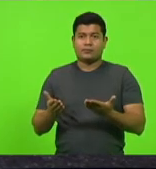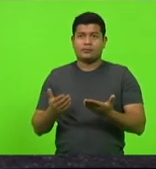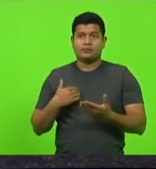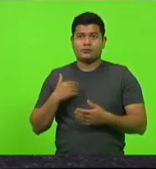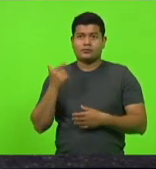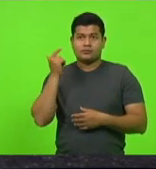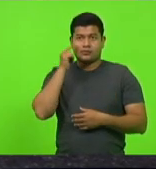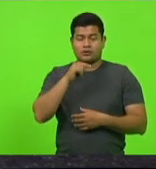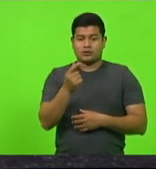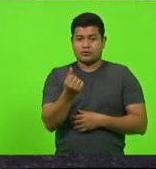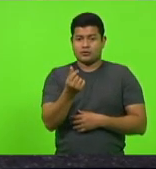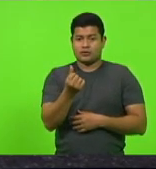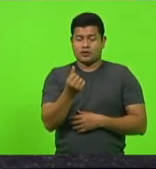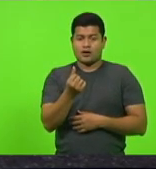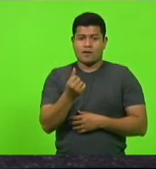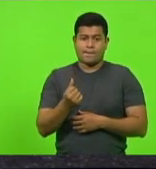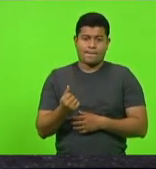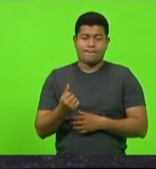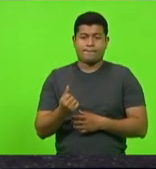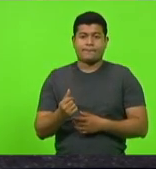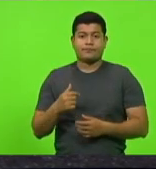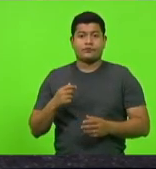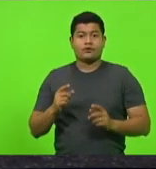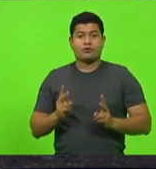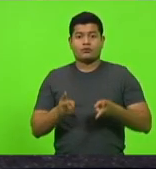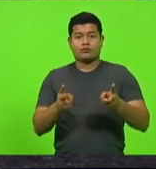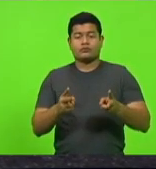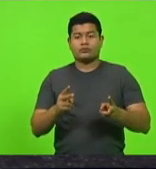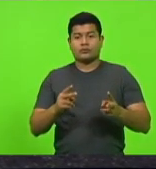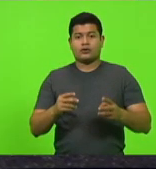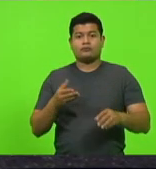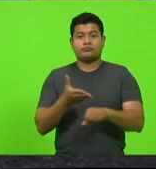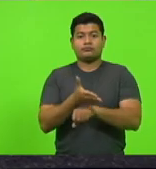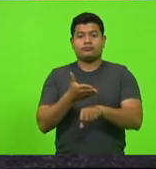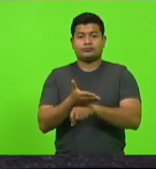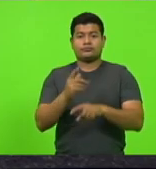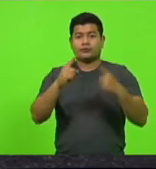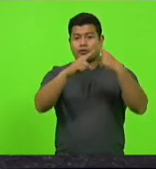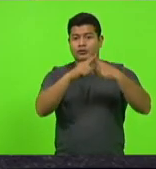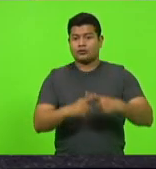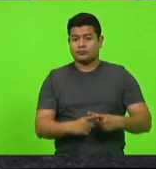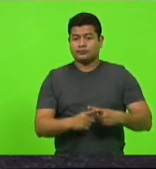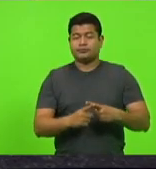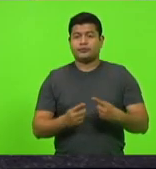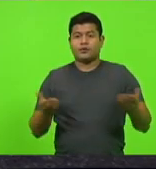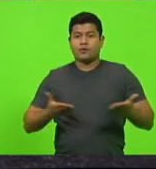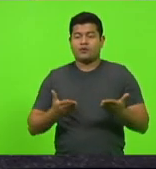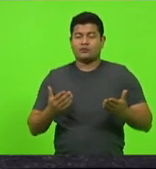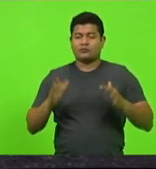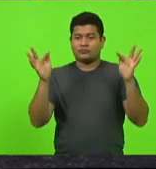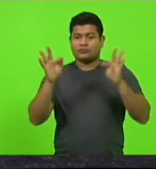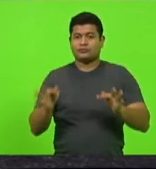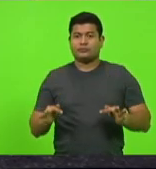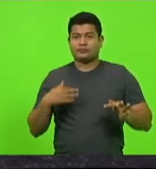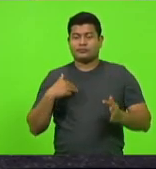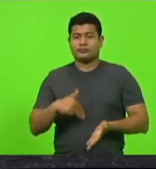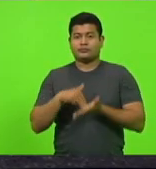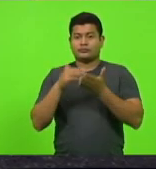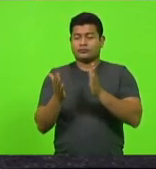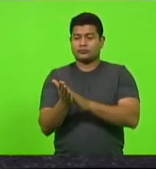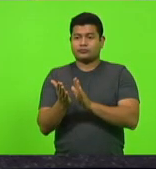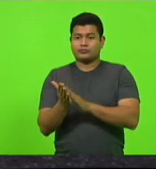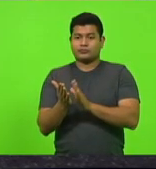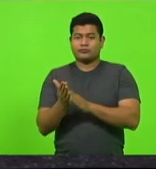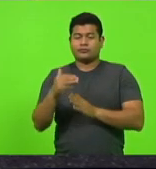arrecadar fundos e continuar participando dos campeonatos. Eu estou feliz de hoje estar fazendo essa moção de aplausos